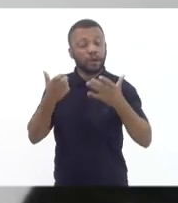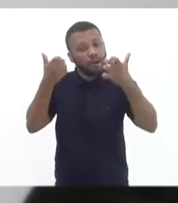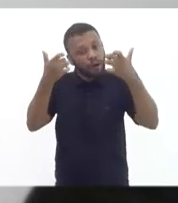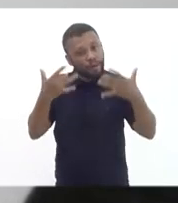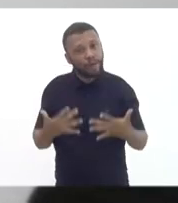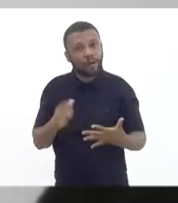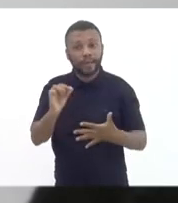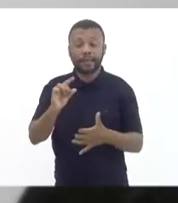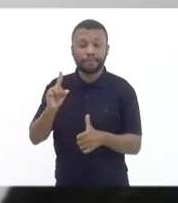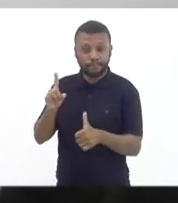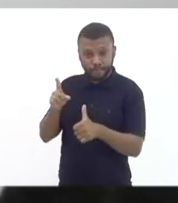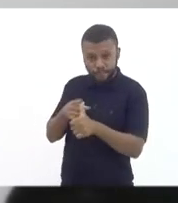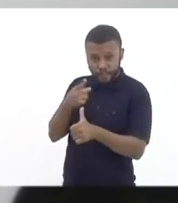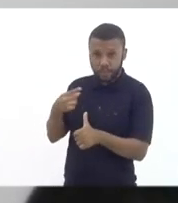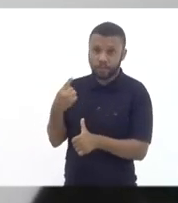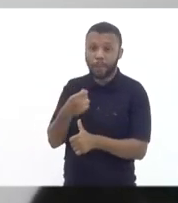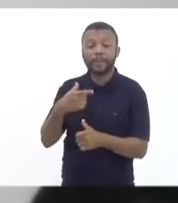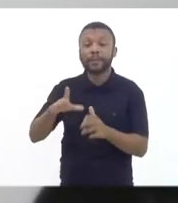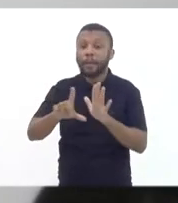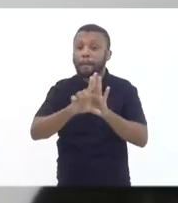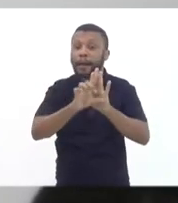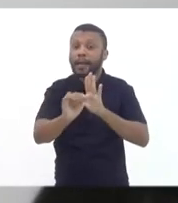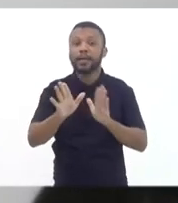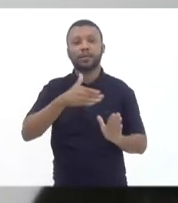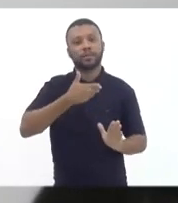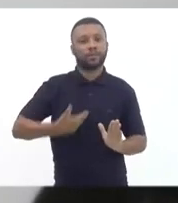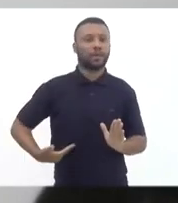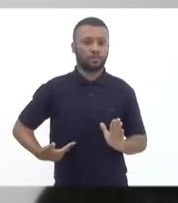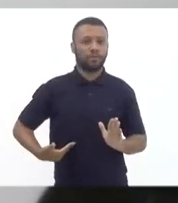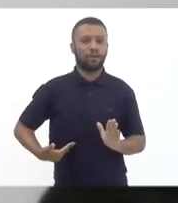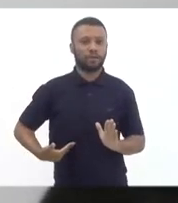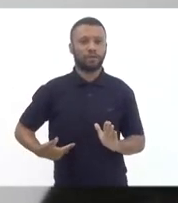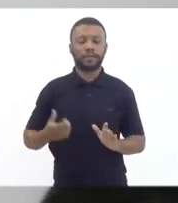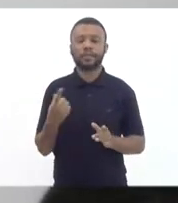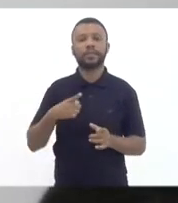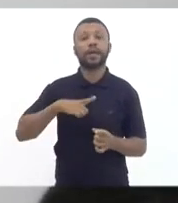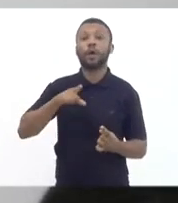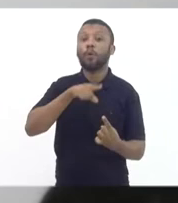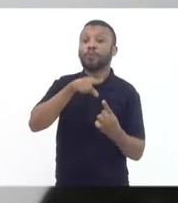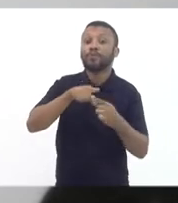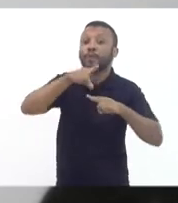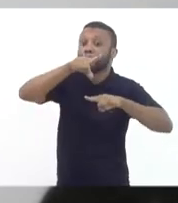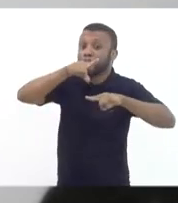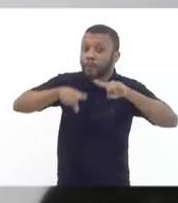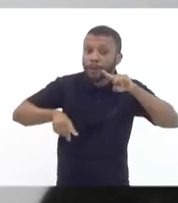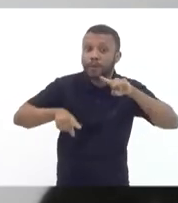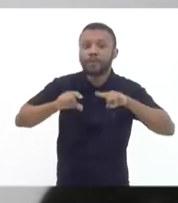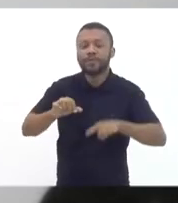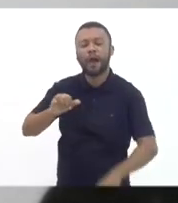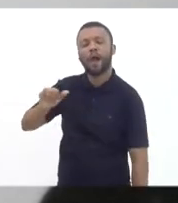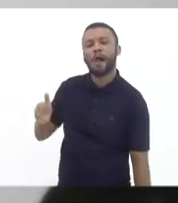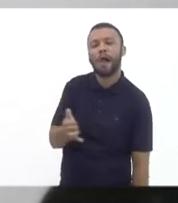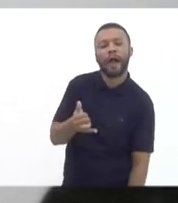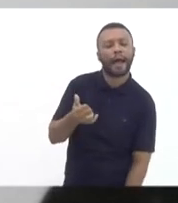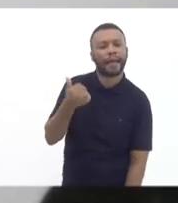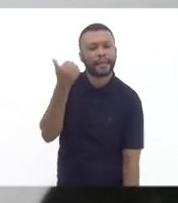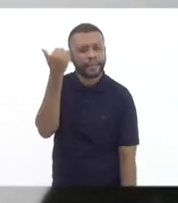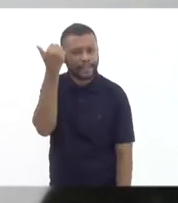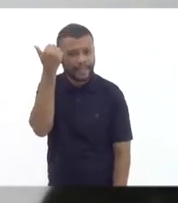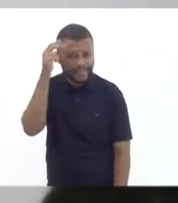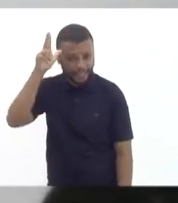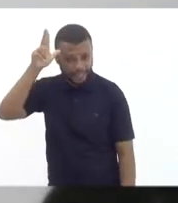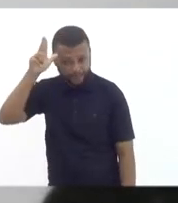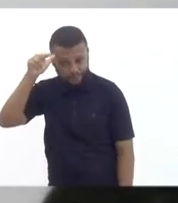em primeiro lugar, é preciso haver uma lei estadual que proíba a utilização desses animais em área